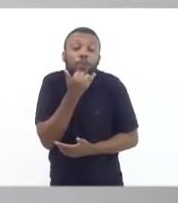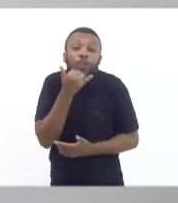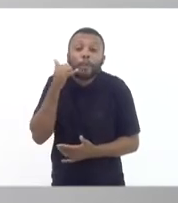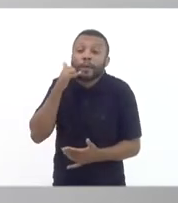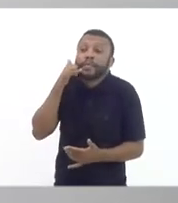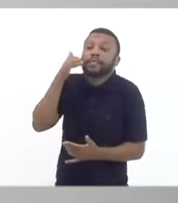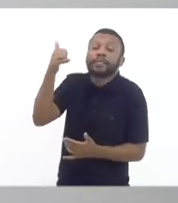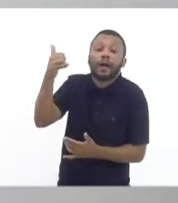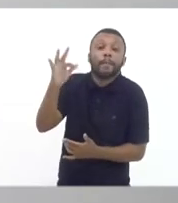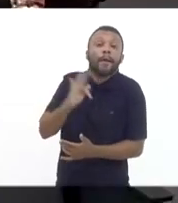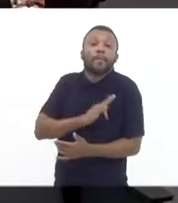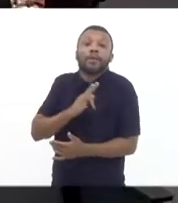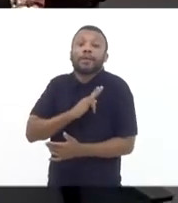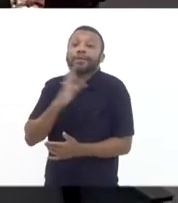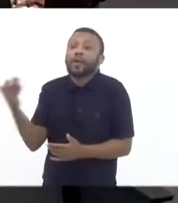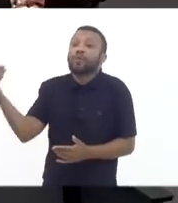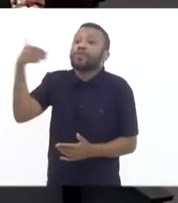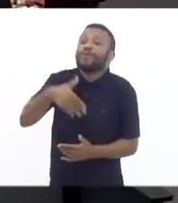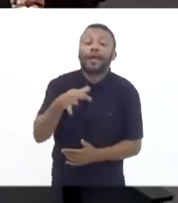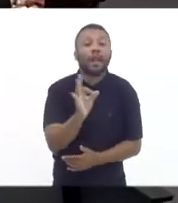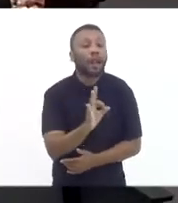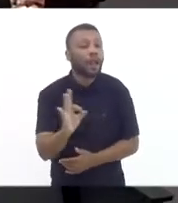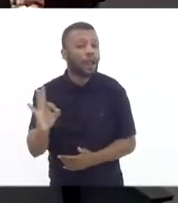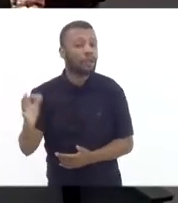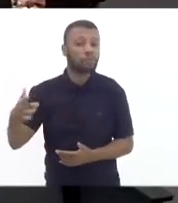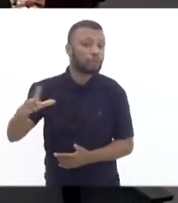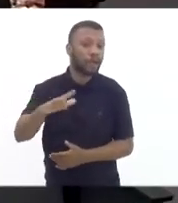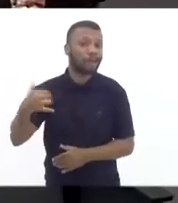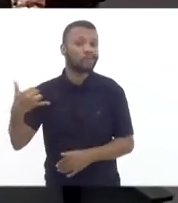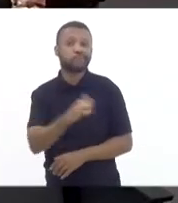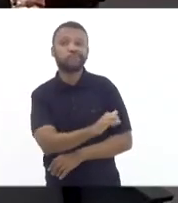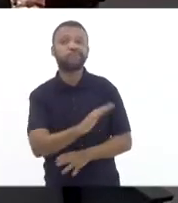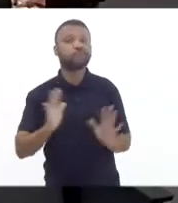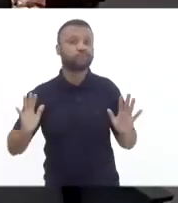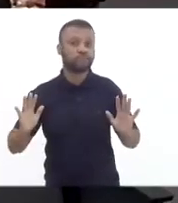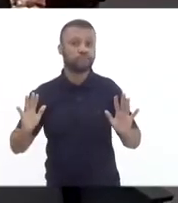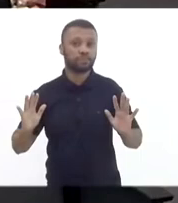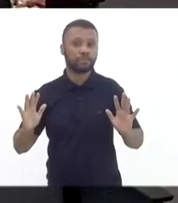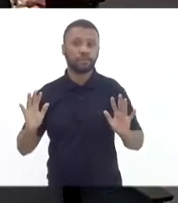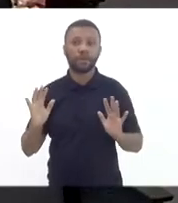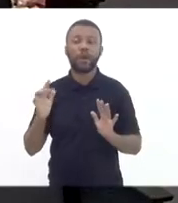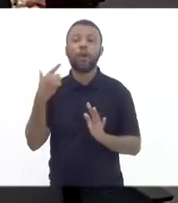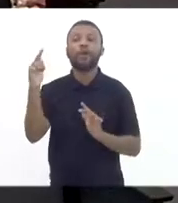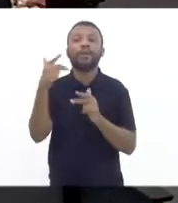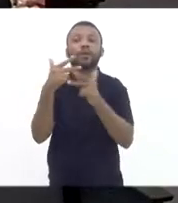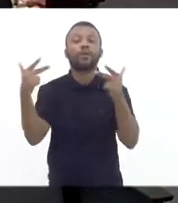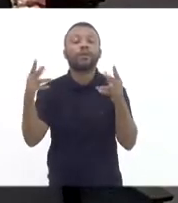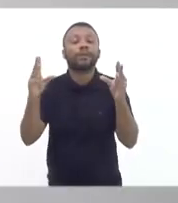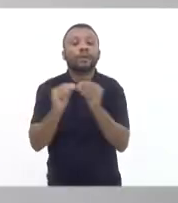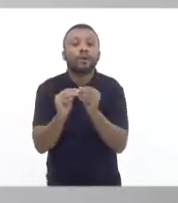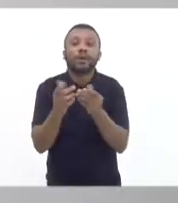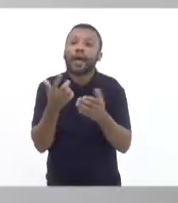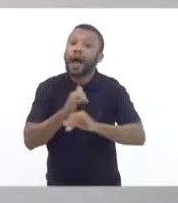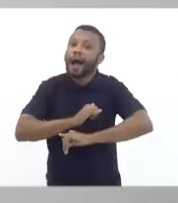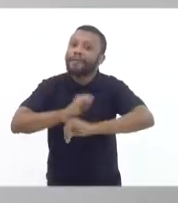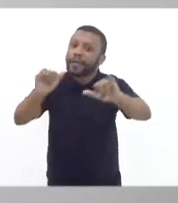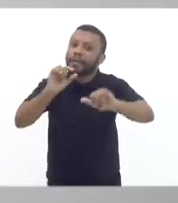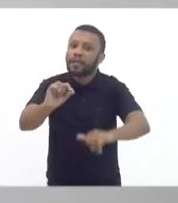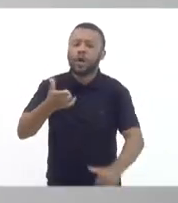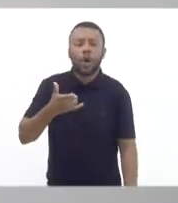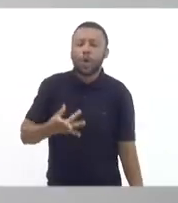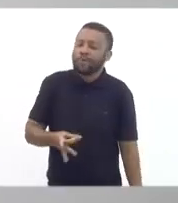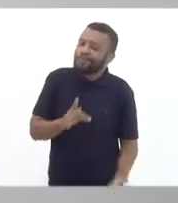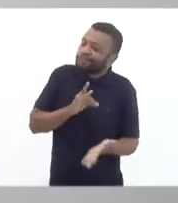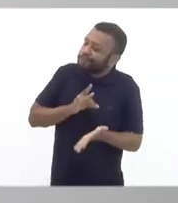querem problemas. Não vem. Outra coisa, eu queria deixar aqui a minha insatisfação